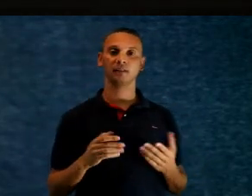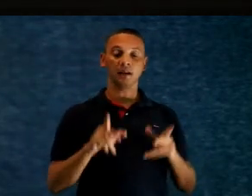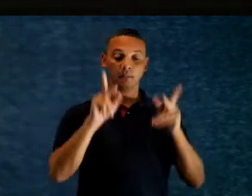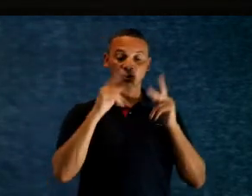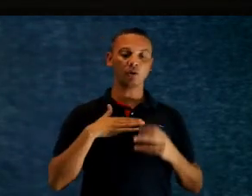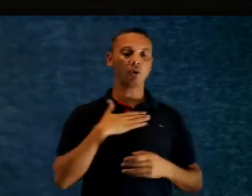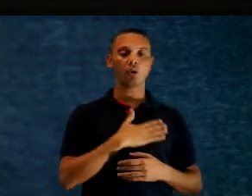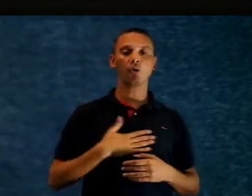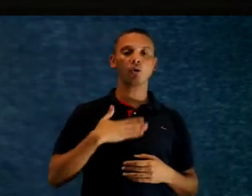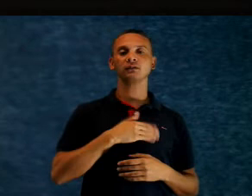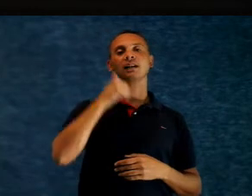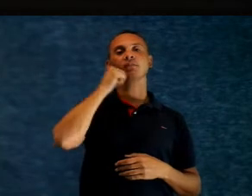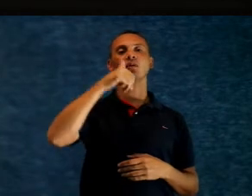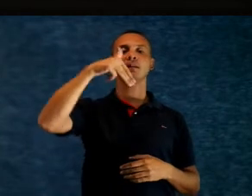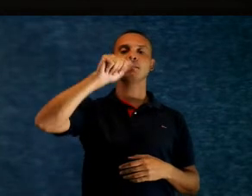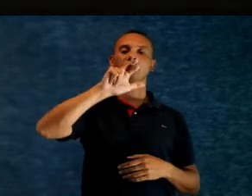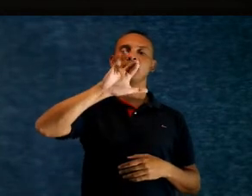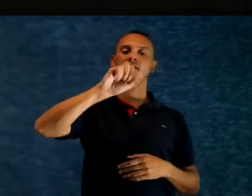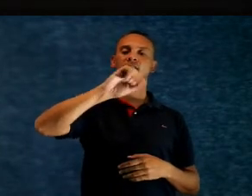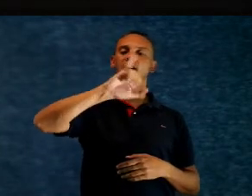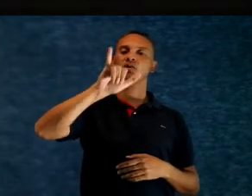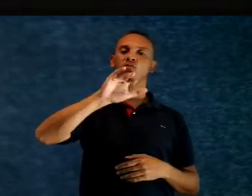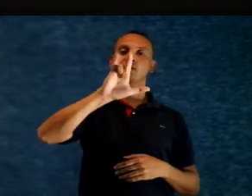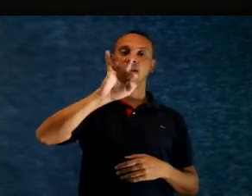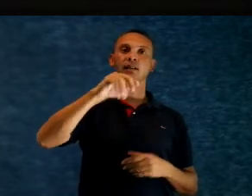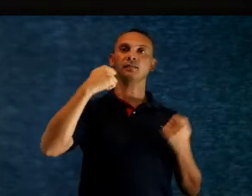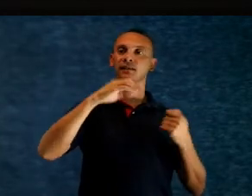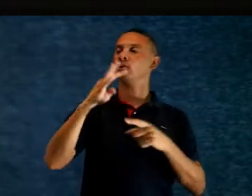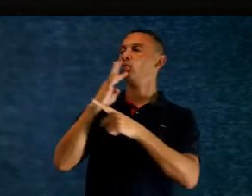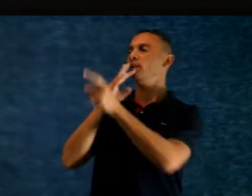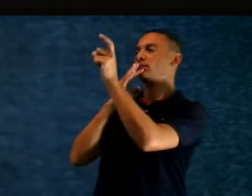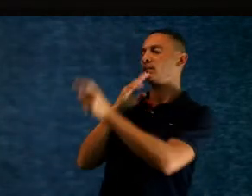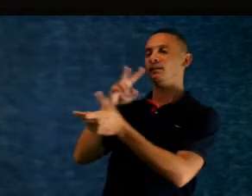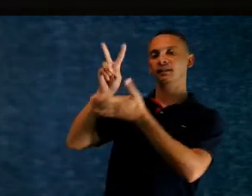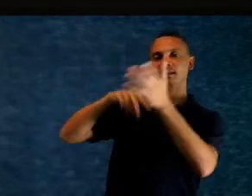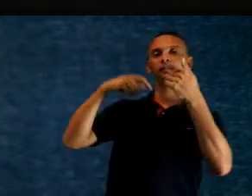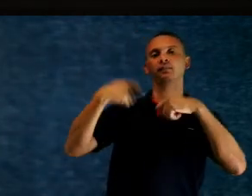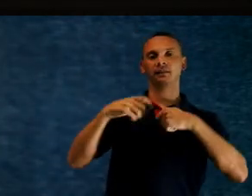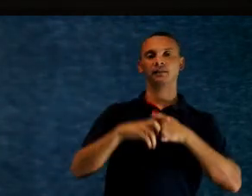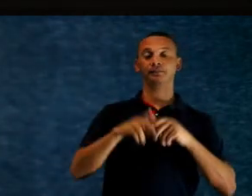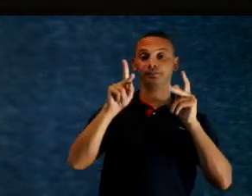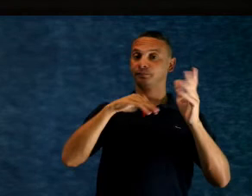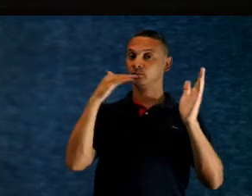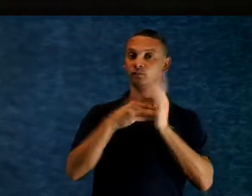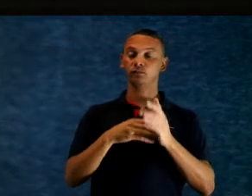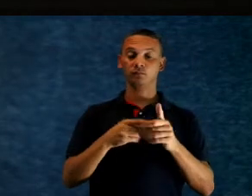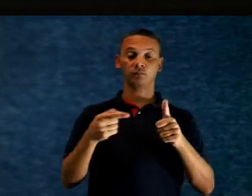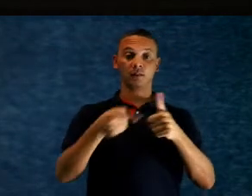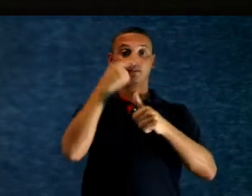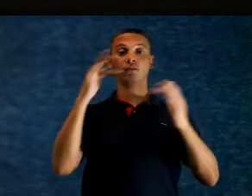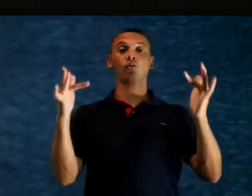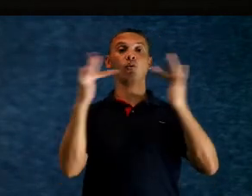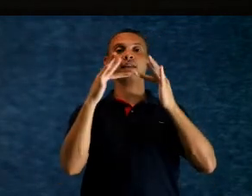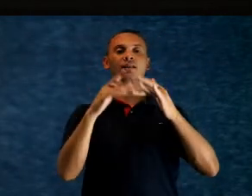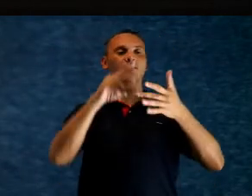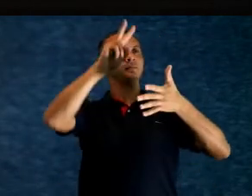Maria Julieta se admiram, digo, puxa, como ela escrevia bem, né? Como ela era uma grande escritora. Então, é mais